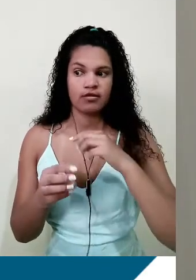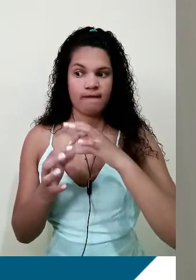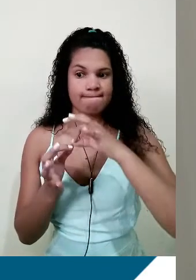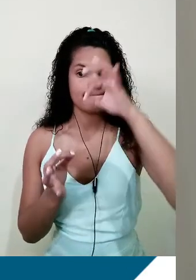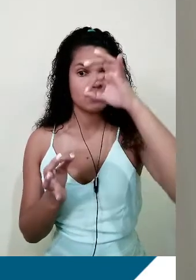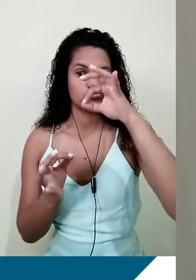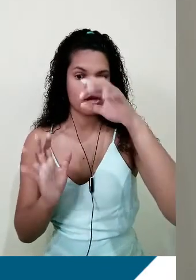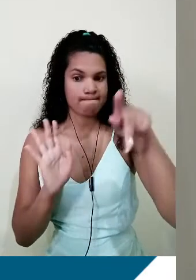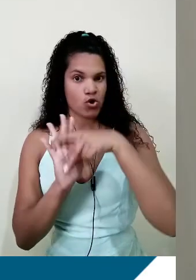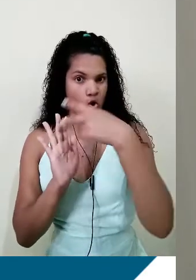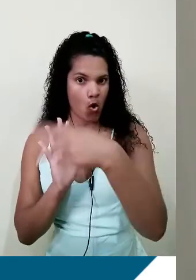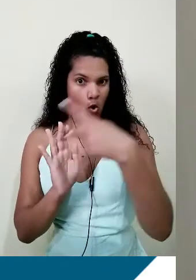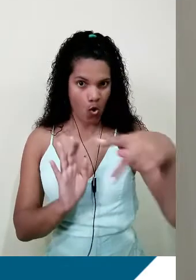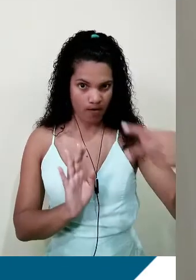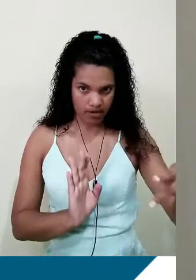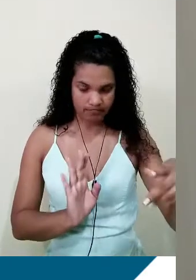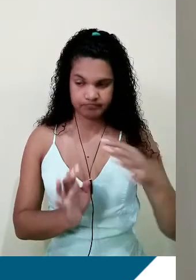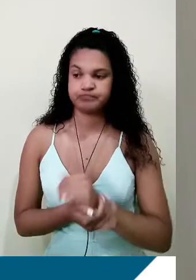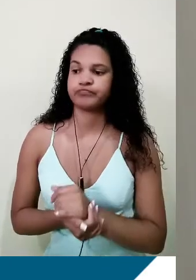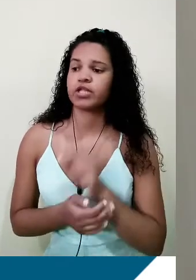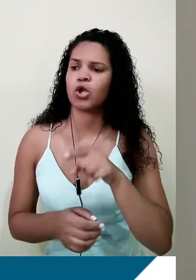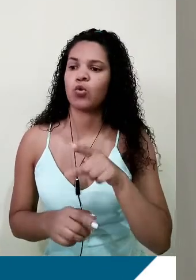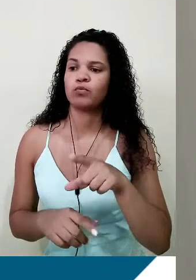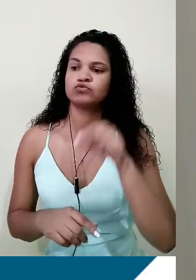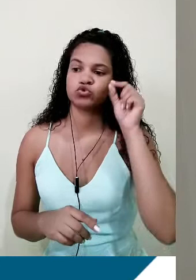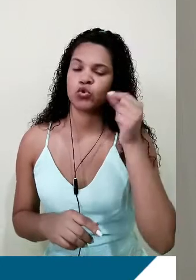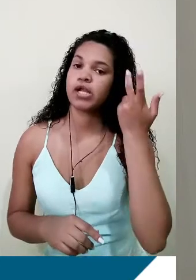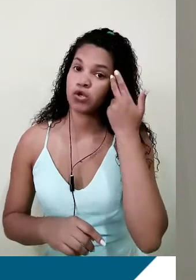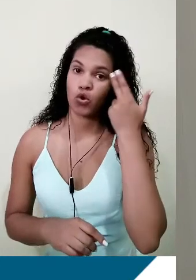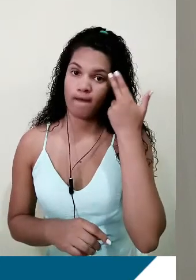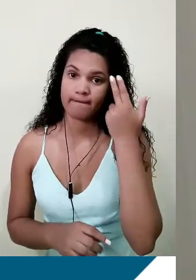O escolhido para essa comparação, tipicamente,